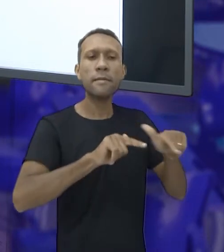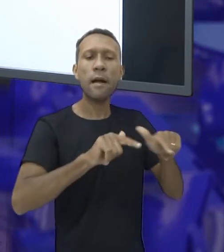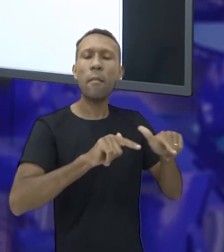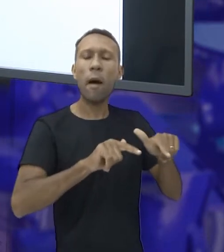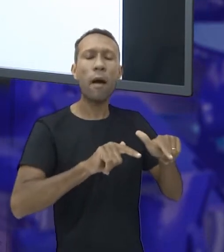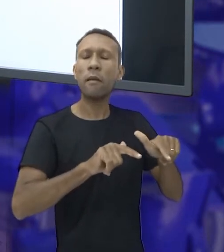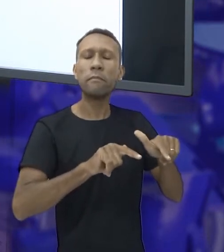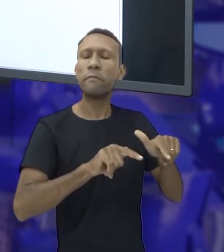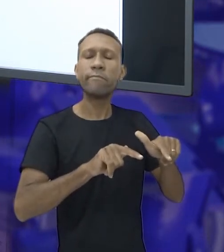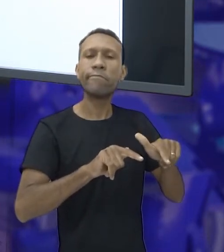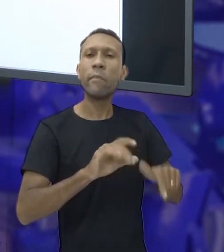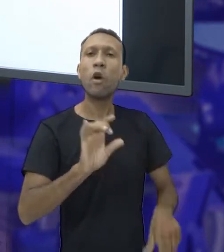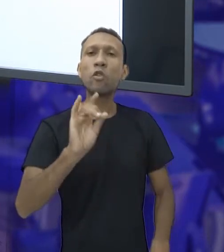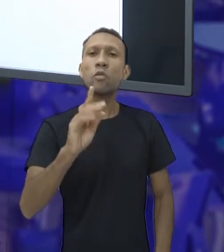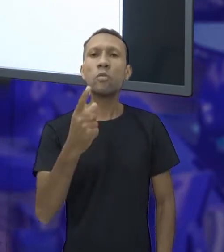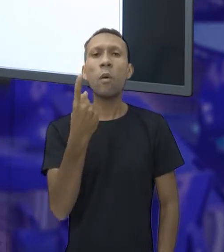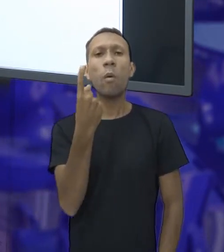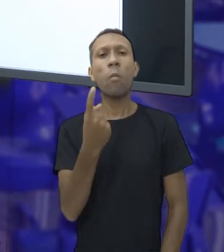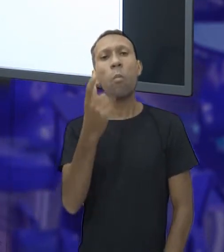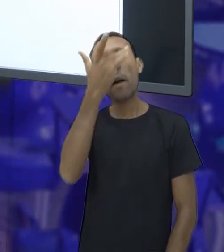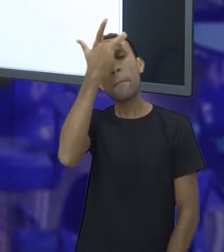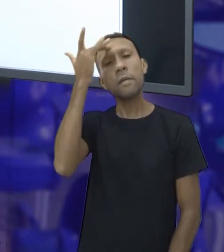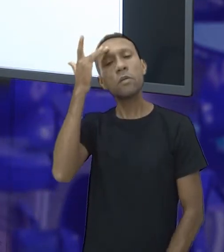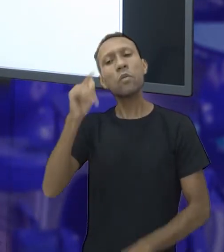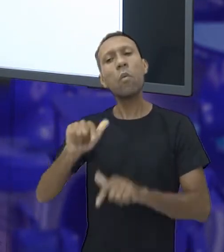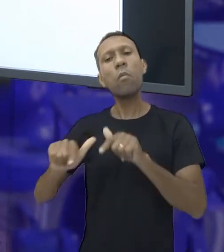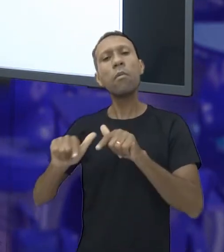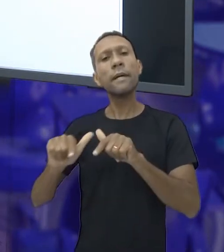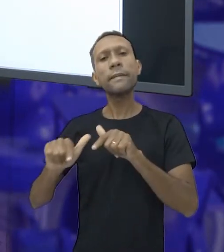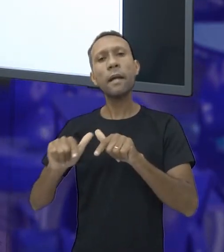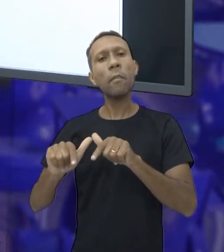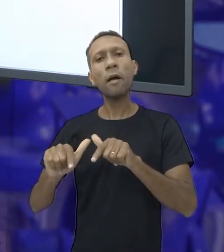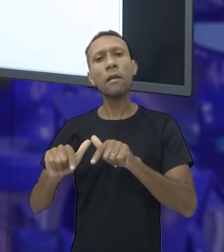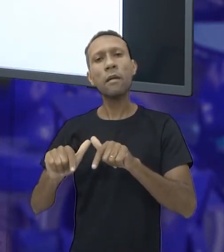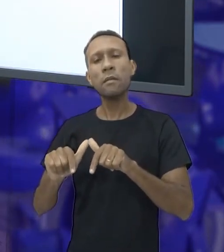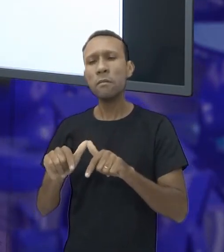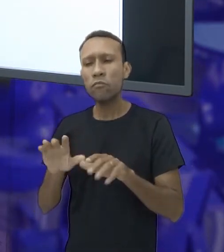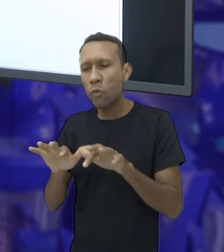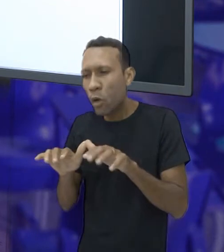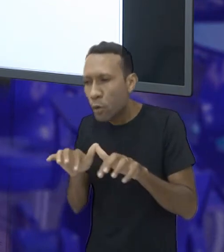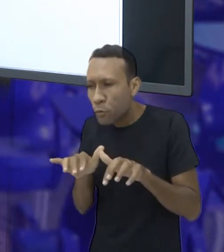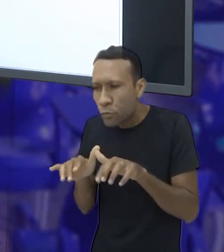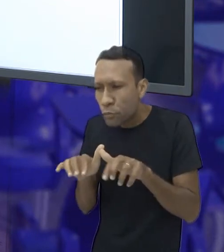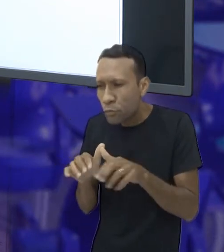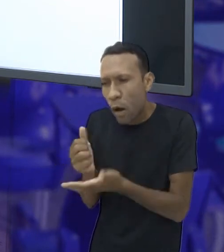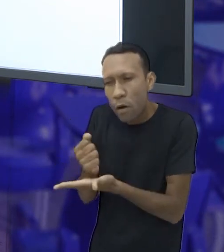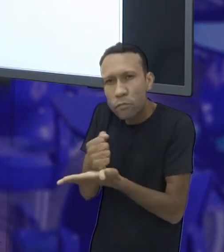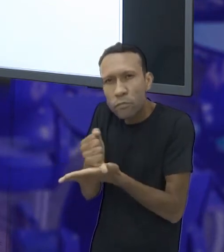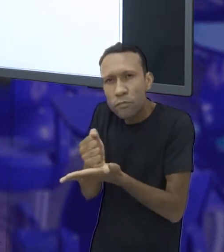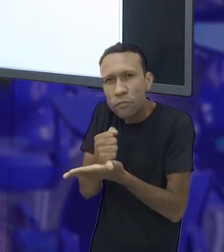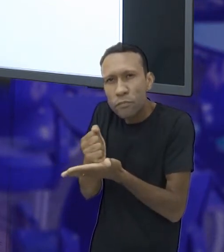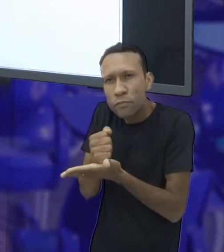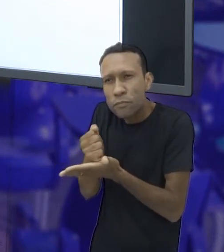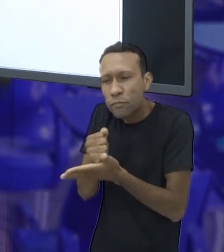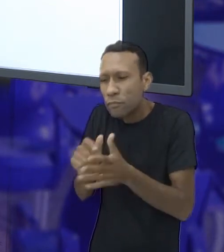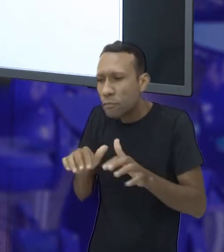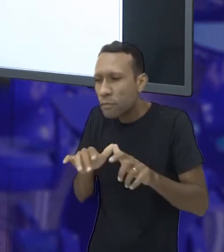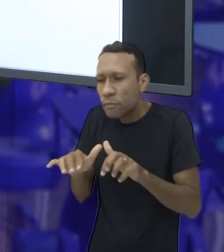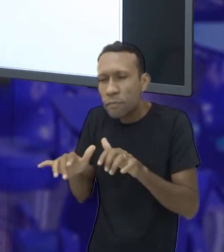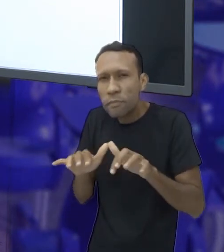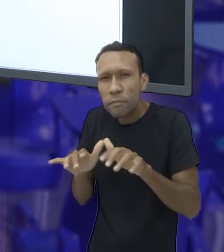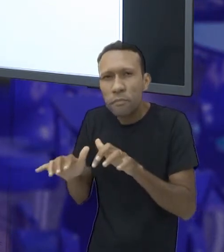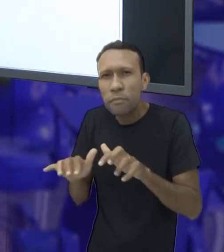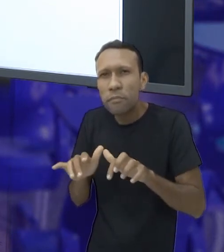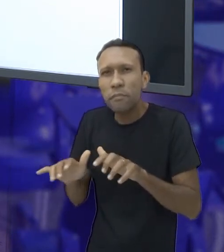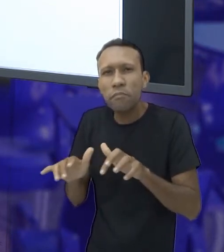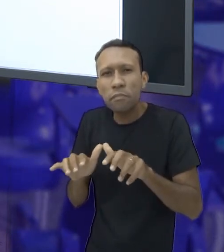na produção daquela carcaça do carro, tem um indivíduo atrás de um computador em que ele vai programar